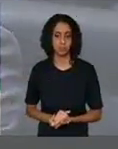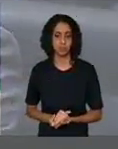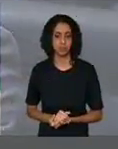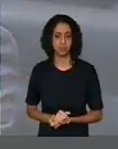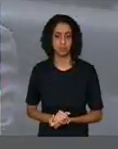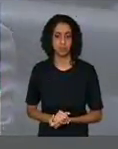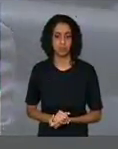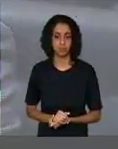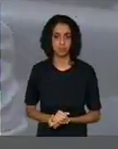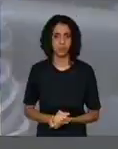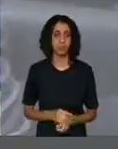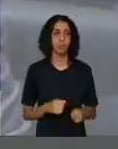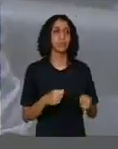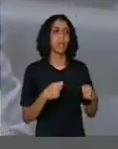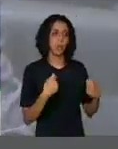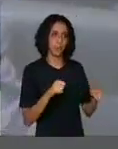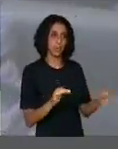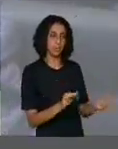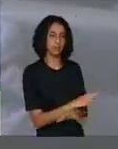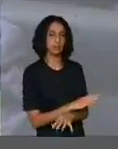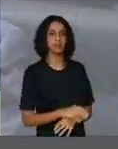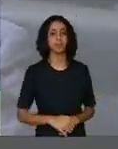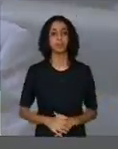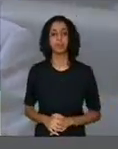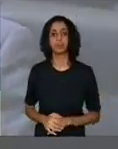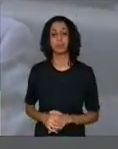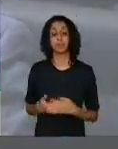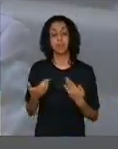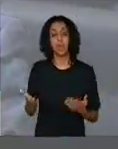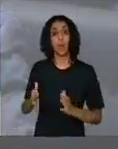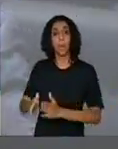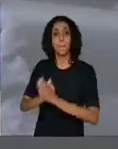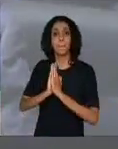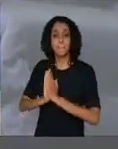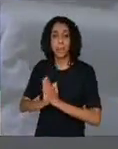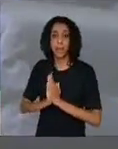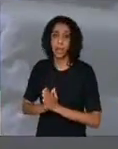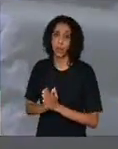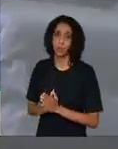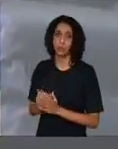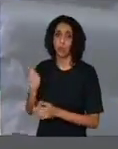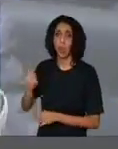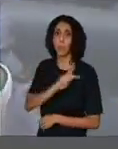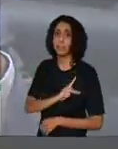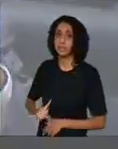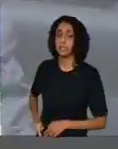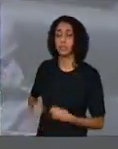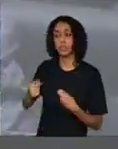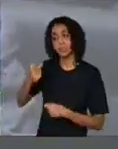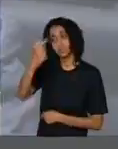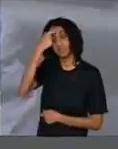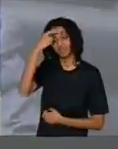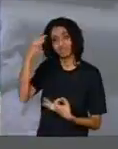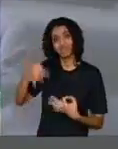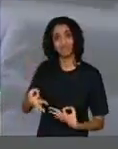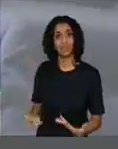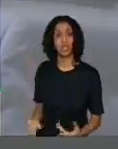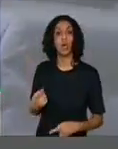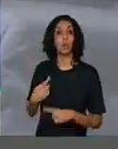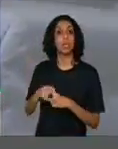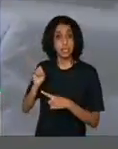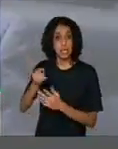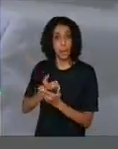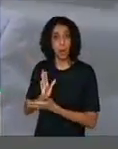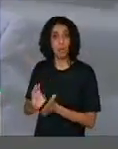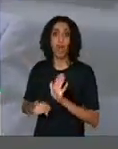E aqui fica, só para encerrar, para concluir, fica aqui o nosso apelo ao bom senso do presidente, onde vai beneficiar